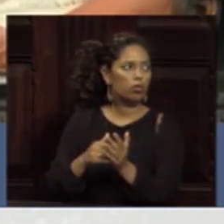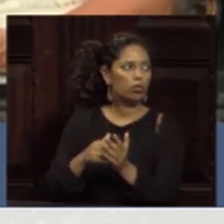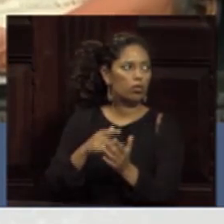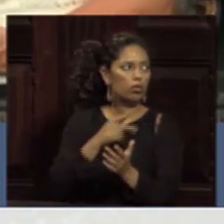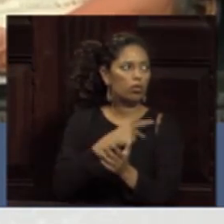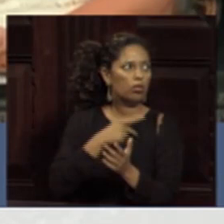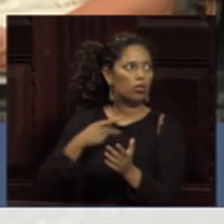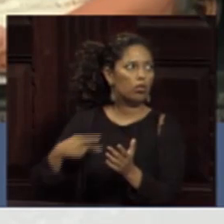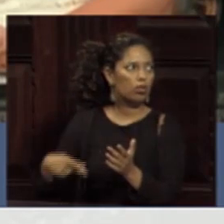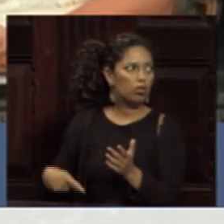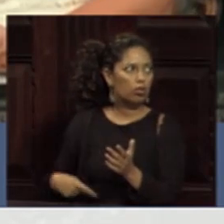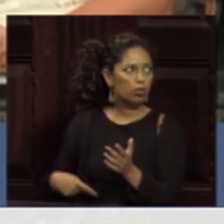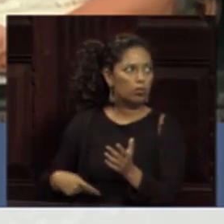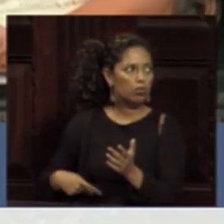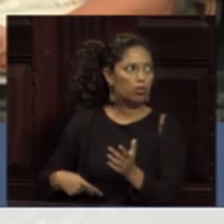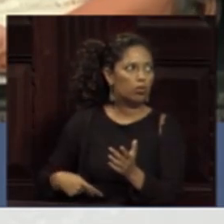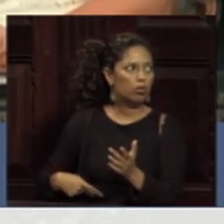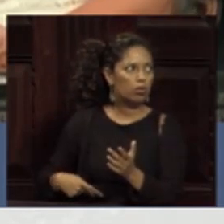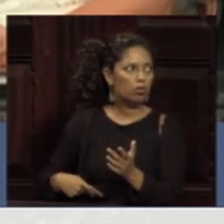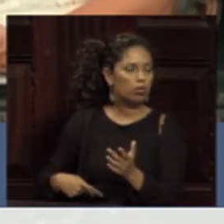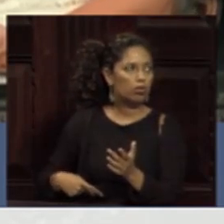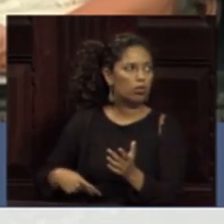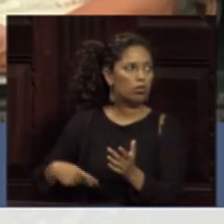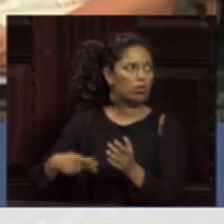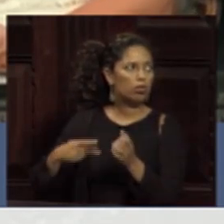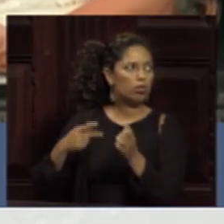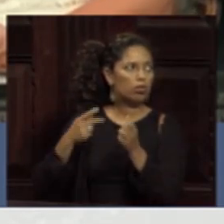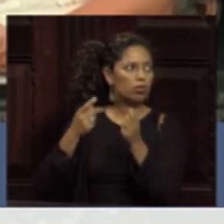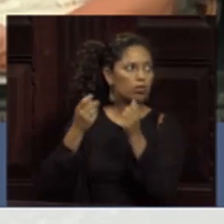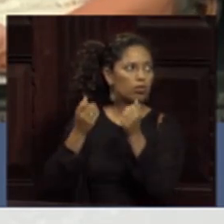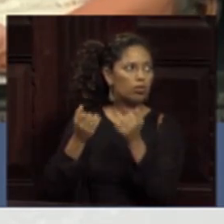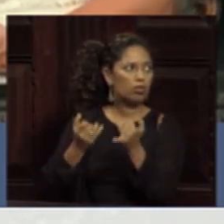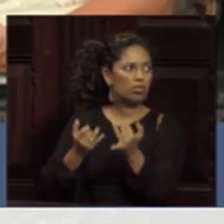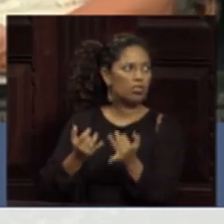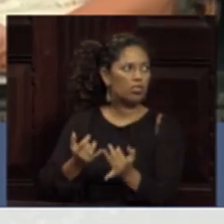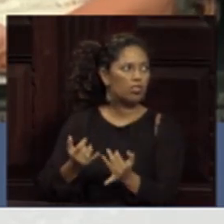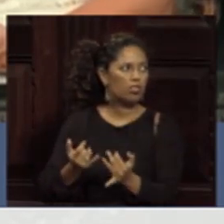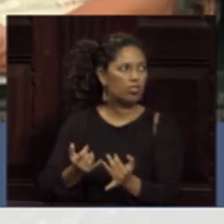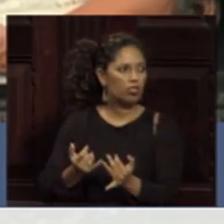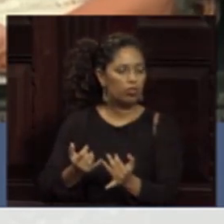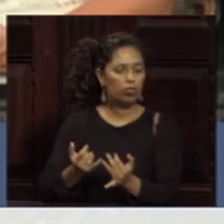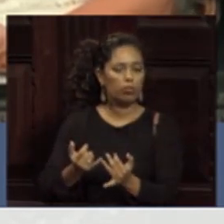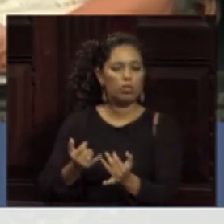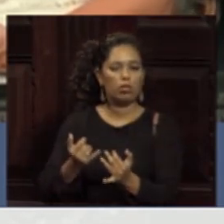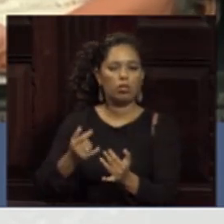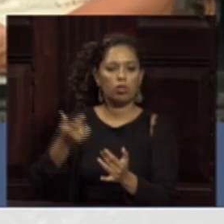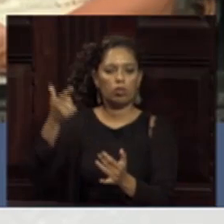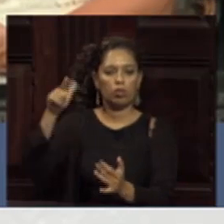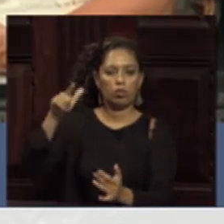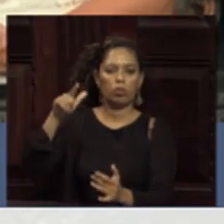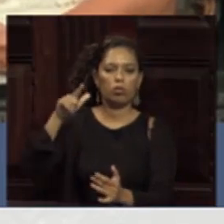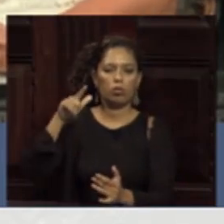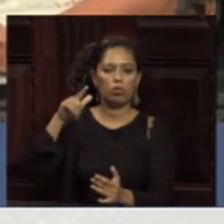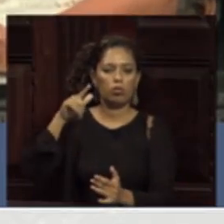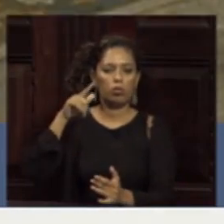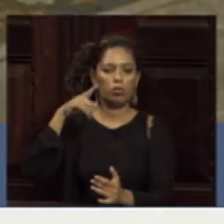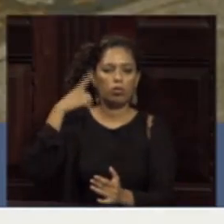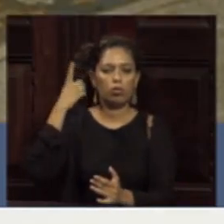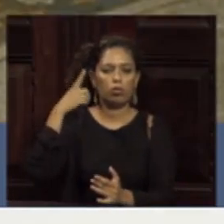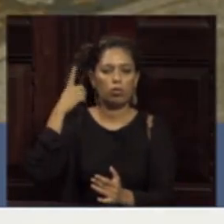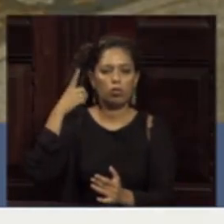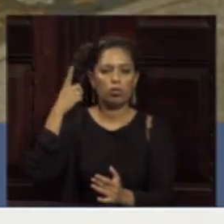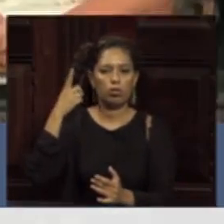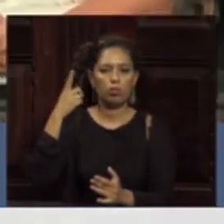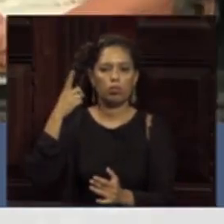acata o requerimento de Vossa Excelência, está encaminhando o deputado André Siciliano. Ele submete na terça para que o projeto entre na pauta na quarta-feira. Obrigado, senhor